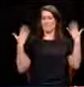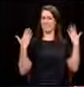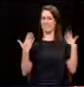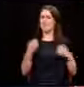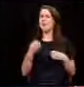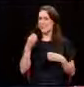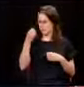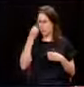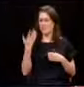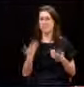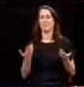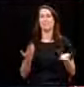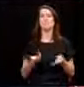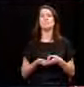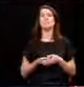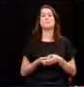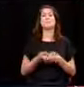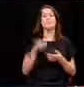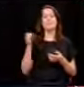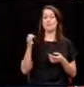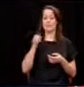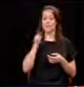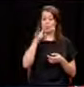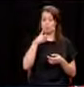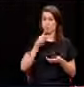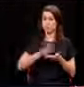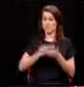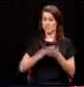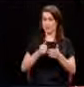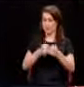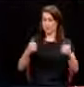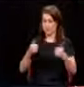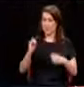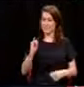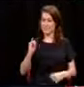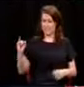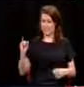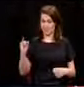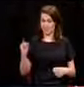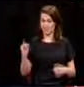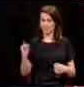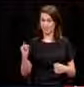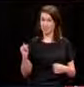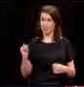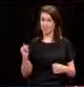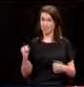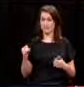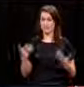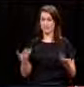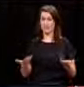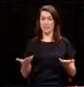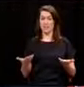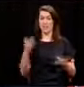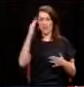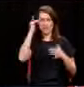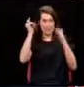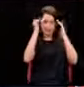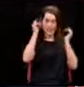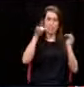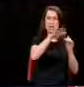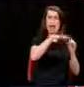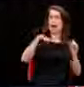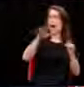Servin, entre aspas, do Benfica, ou seja, a ferramenta do Benfica, tem sido as várias ideias que diversas áreas do clube têm implementado